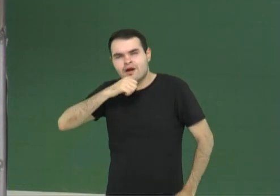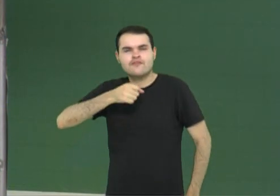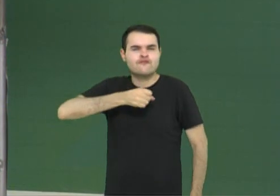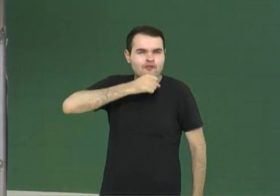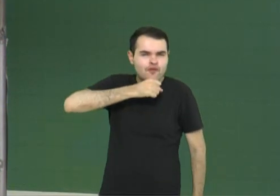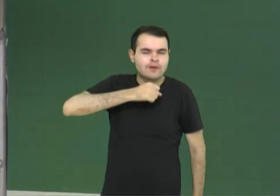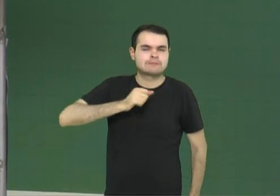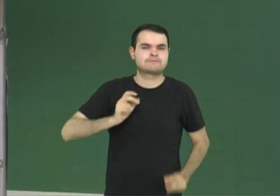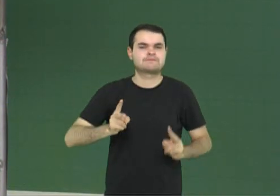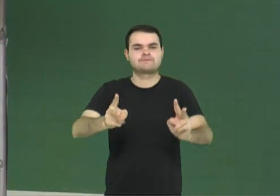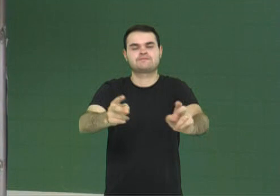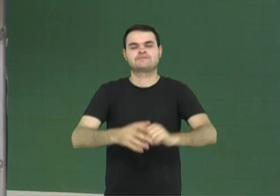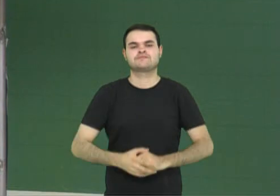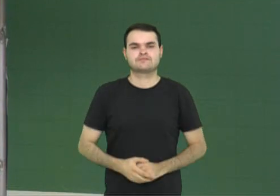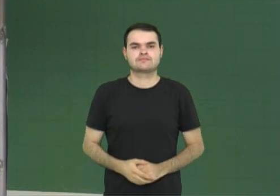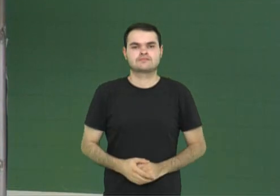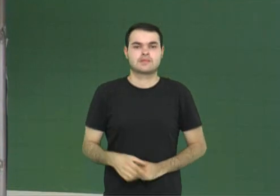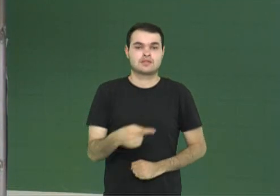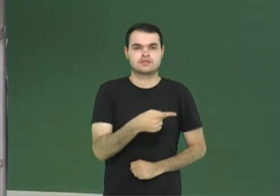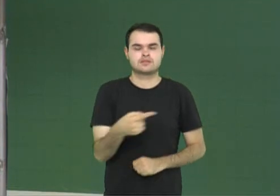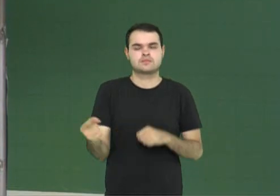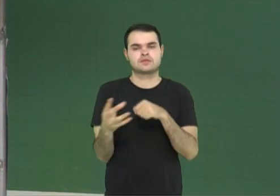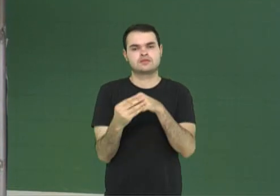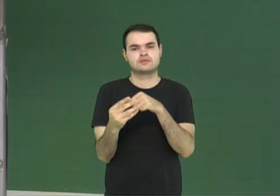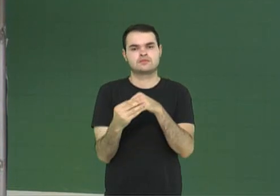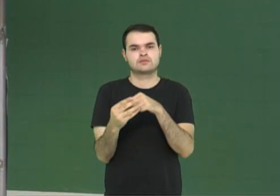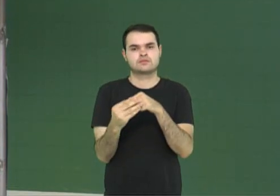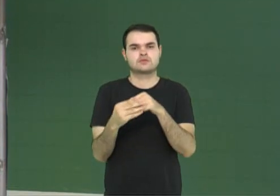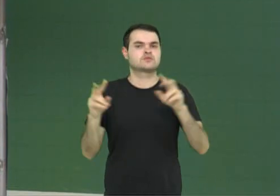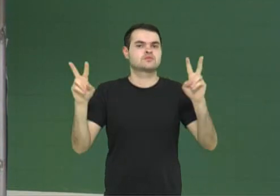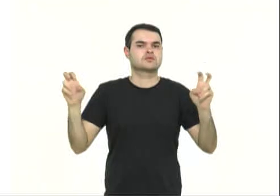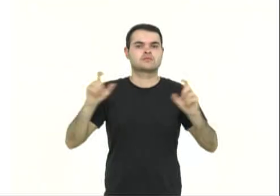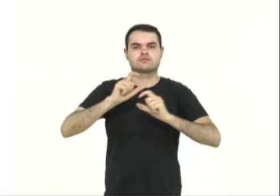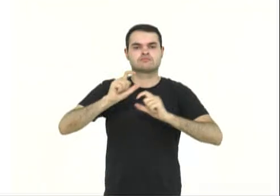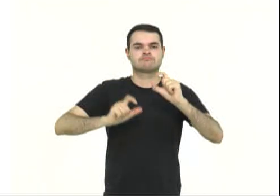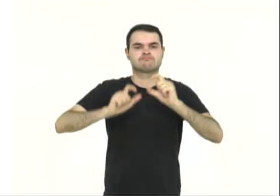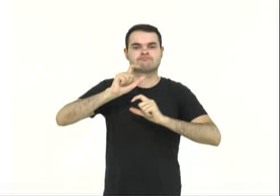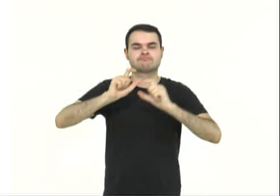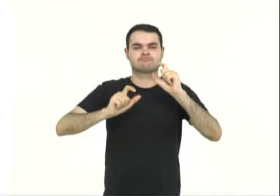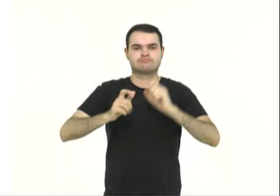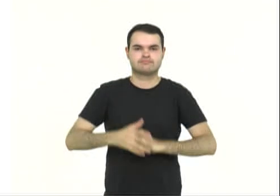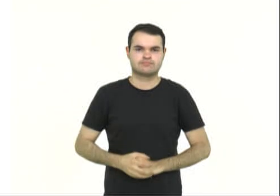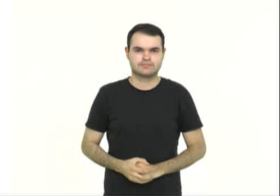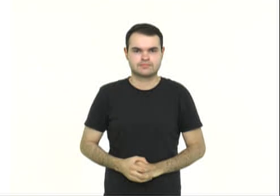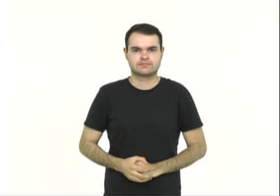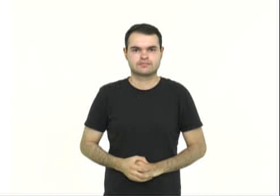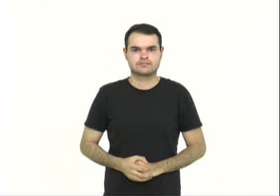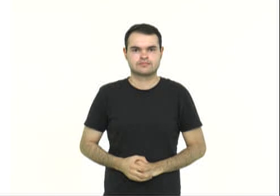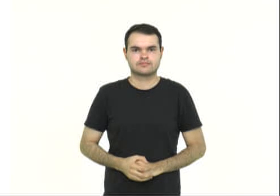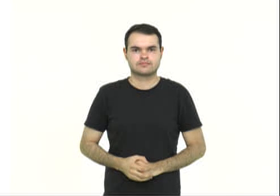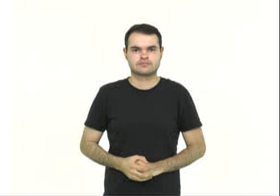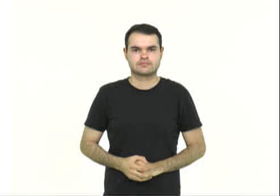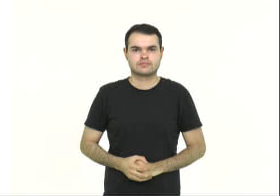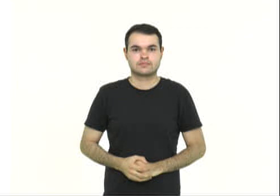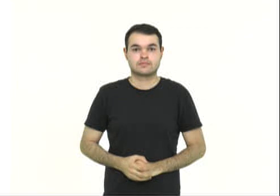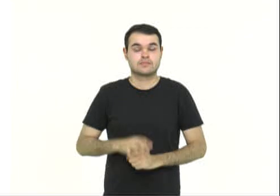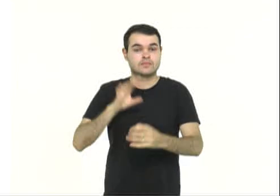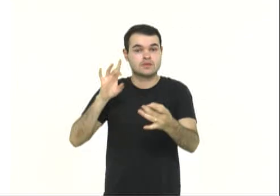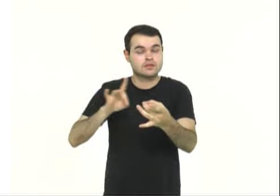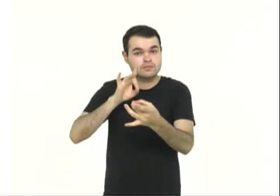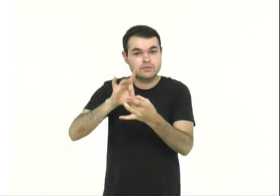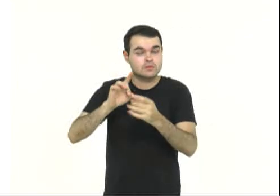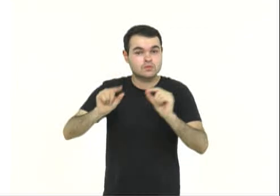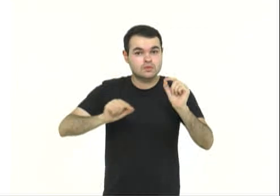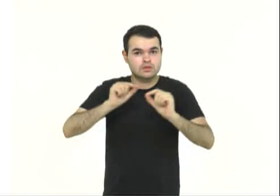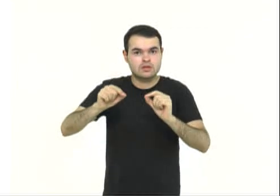Vamos em frente. Semana do Conhecimento, o nosso tema, História em Quadrinhos. E mais específico,